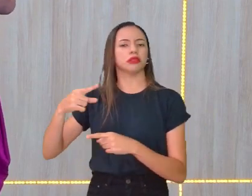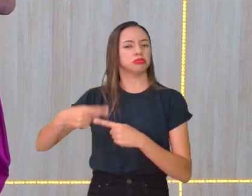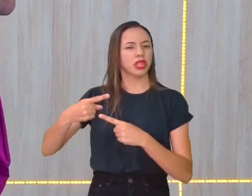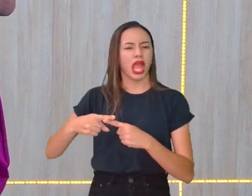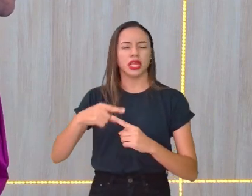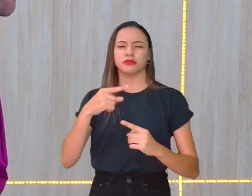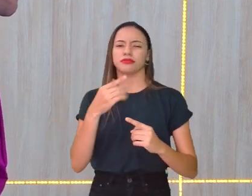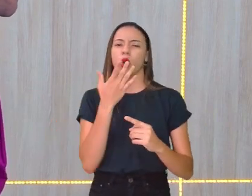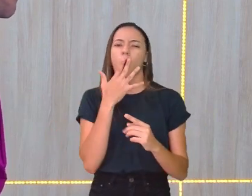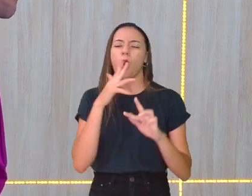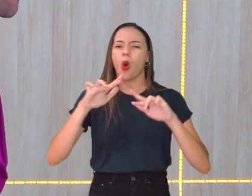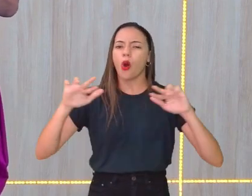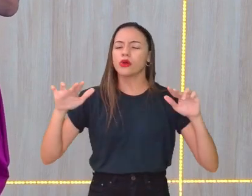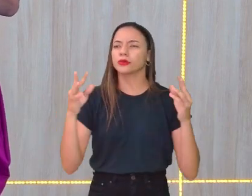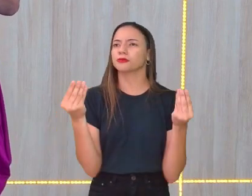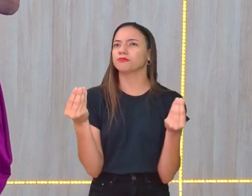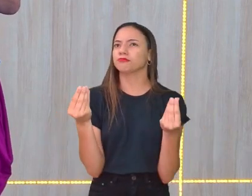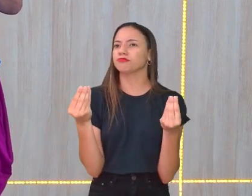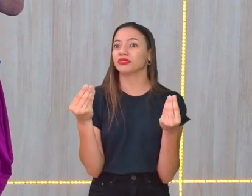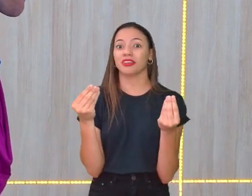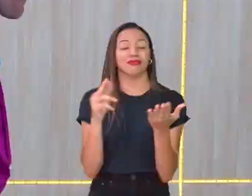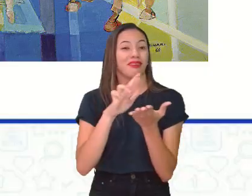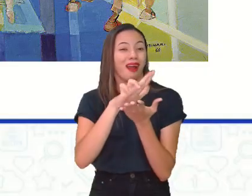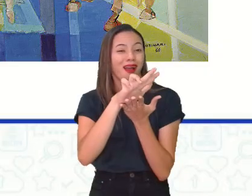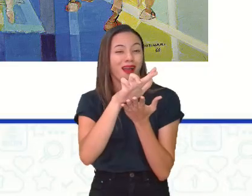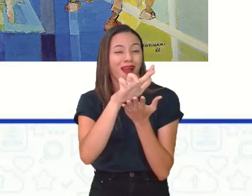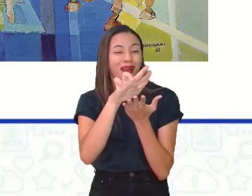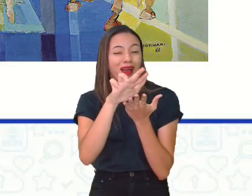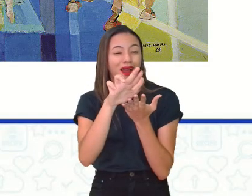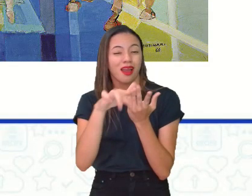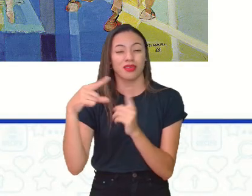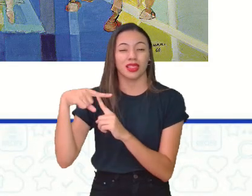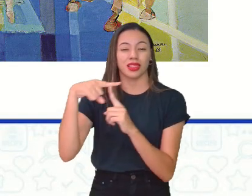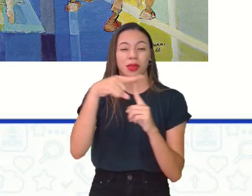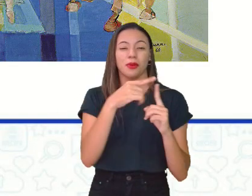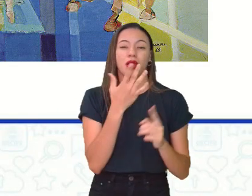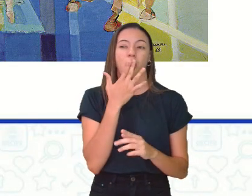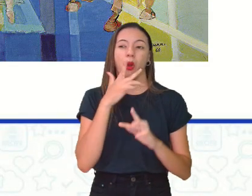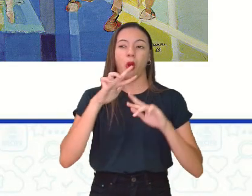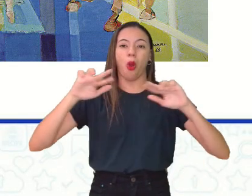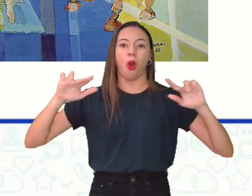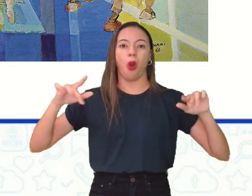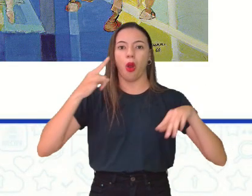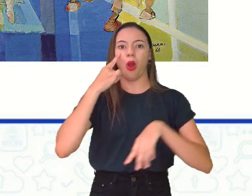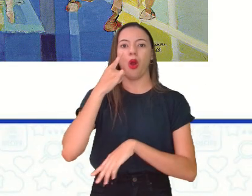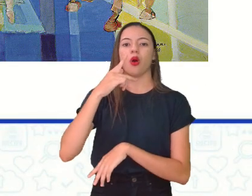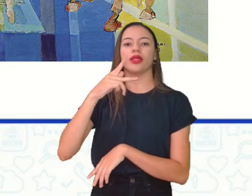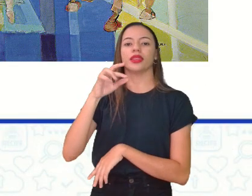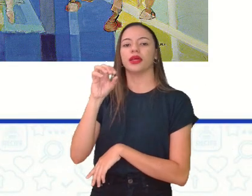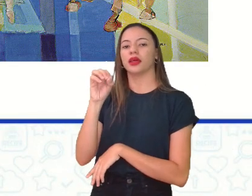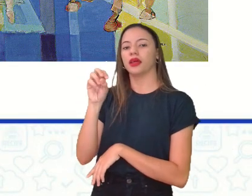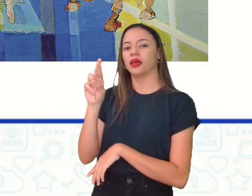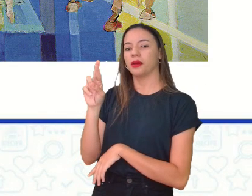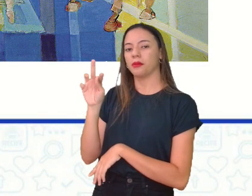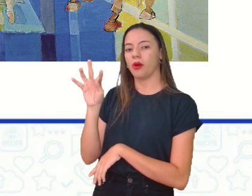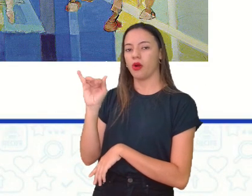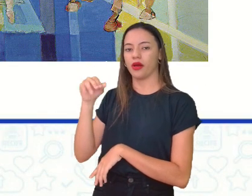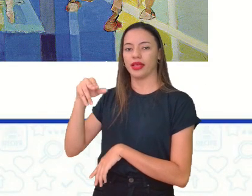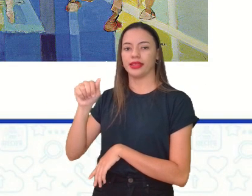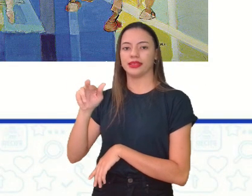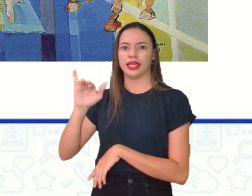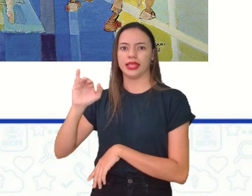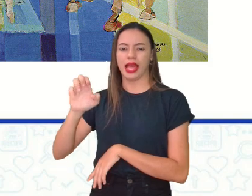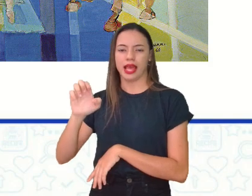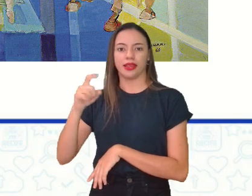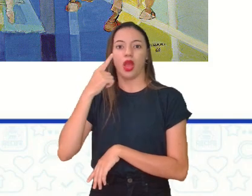com uma gama de cores enorme, a de Portinari, né? Vocês vão vendo ali que ele vai passando de vários tons de verde